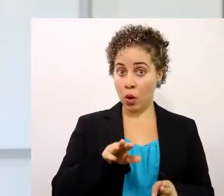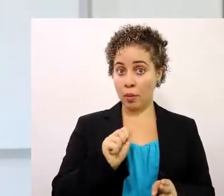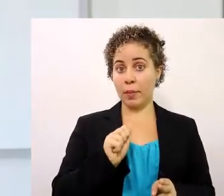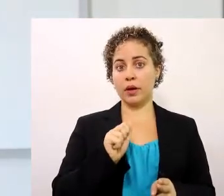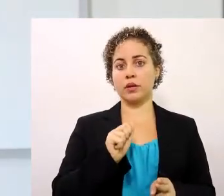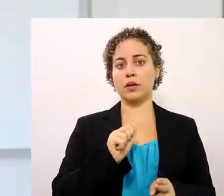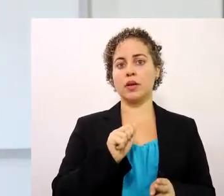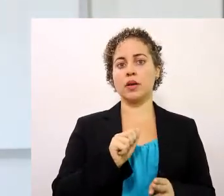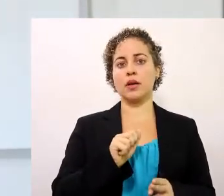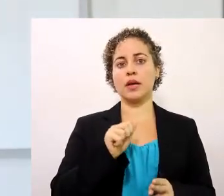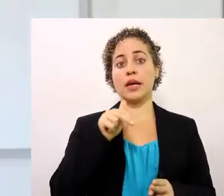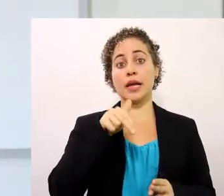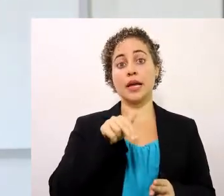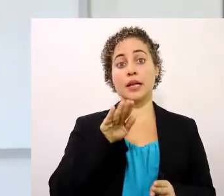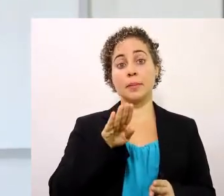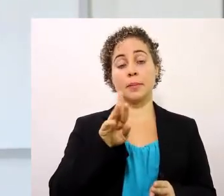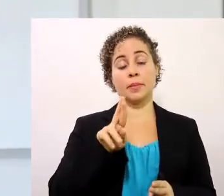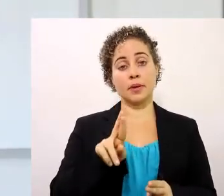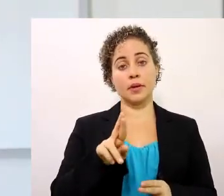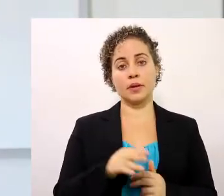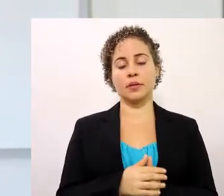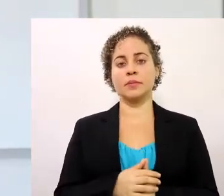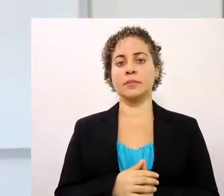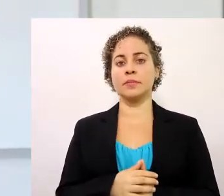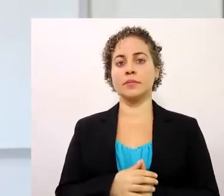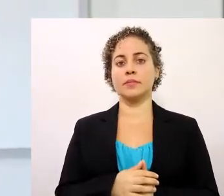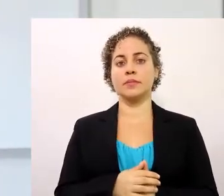pela NBR